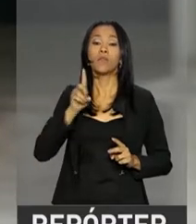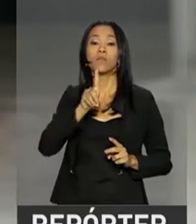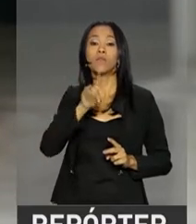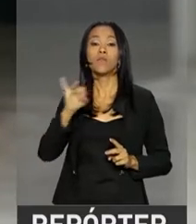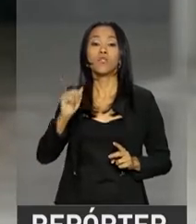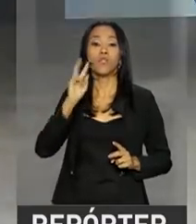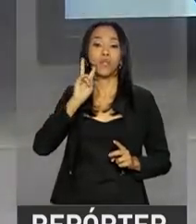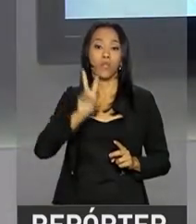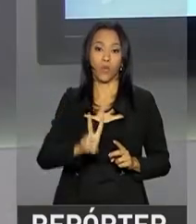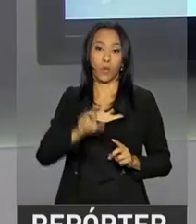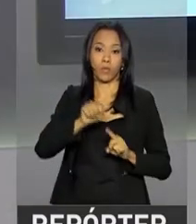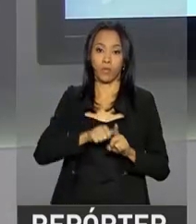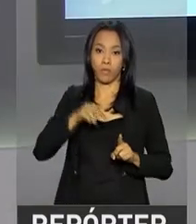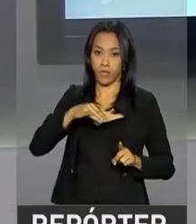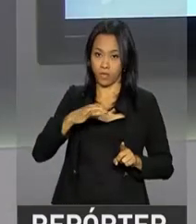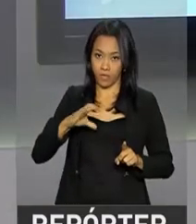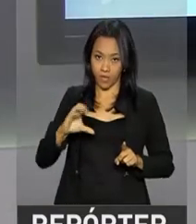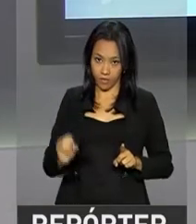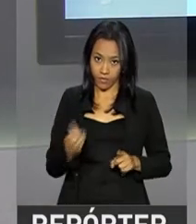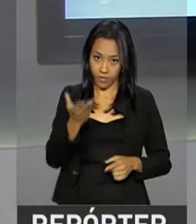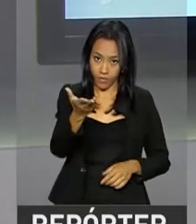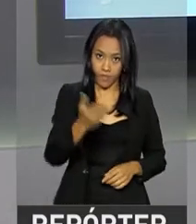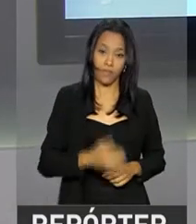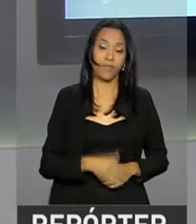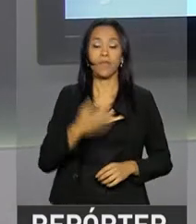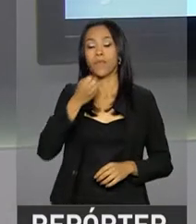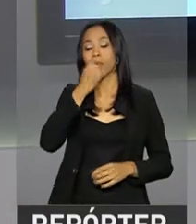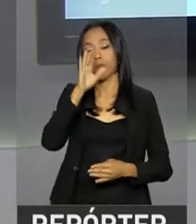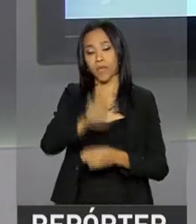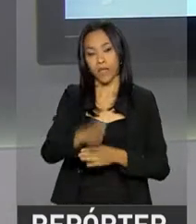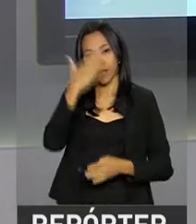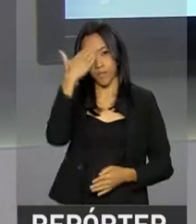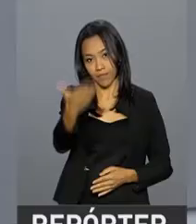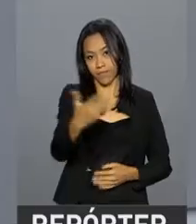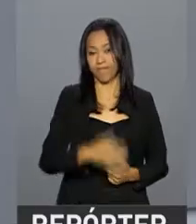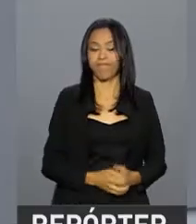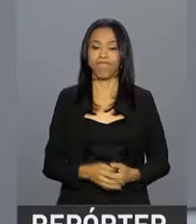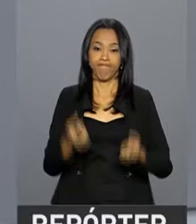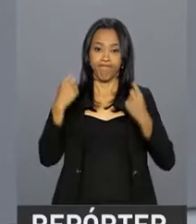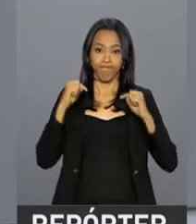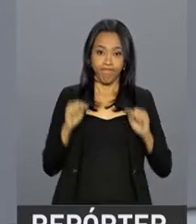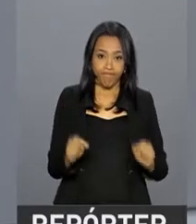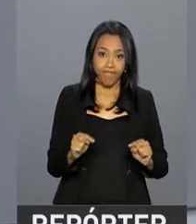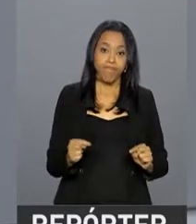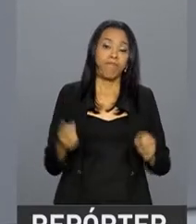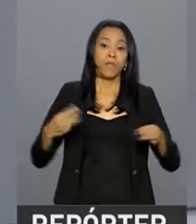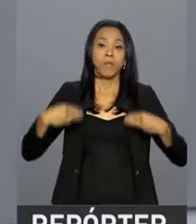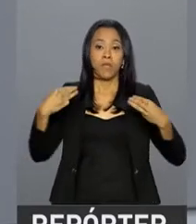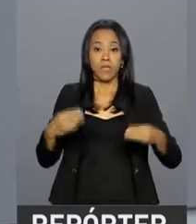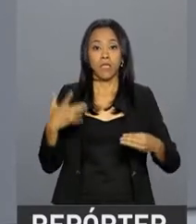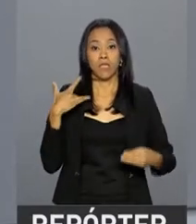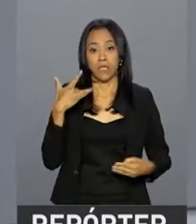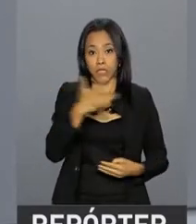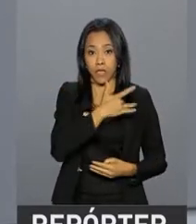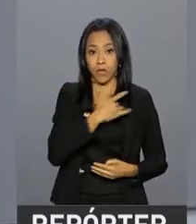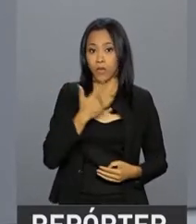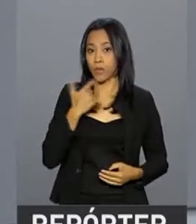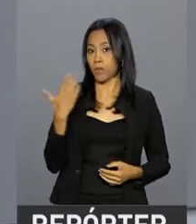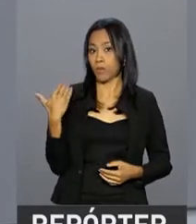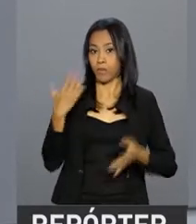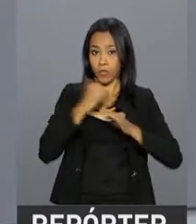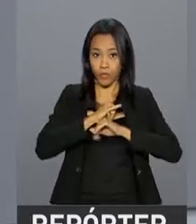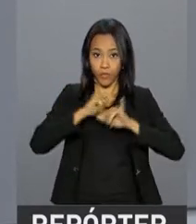dia 2 de março voltamos com você obrigada uma boa tarde pra você lona o ministério da saúde informou agora há pouco